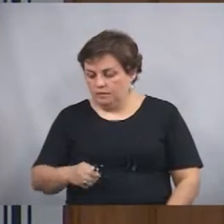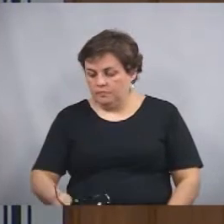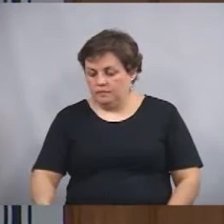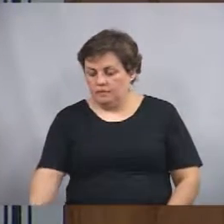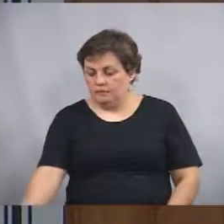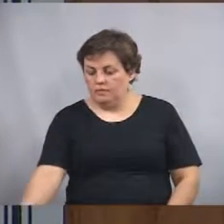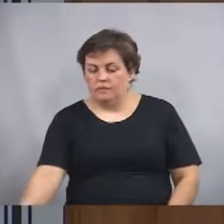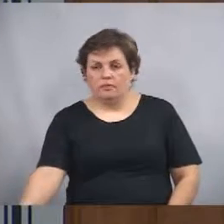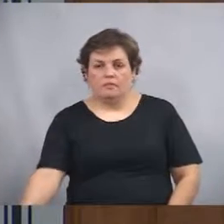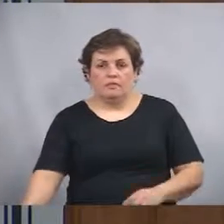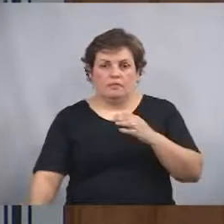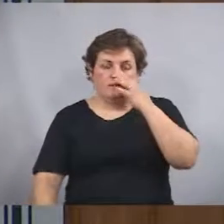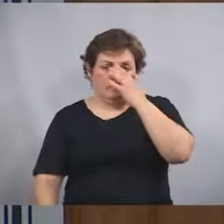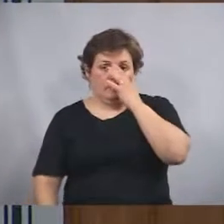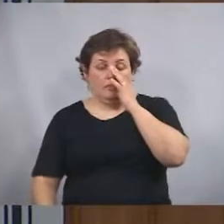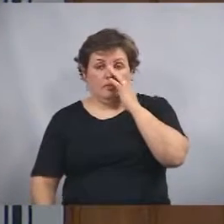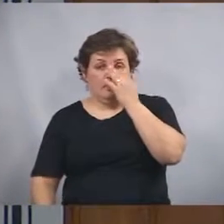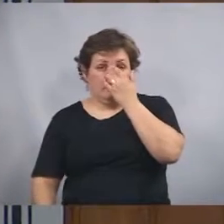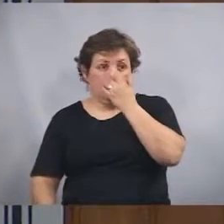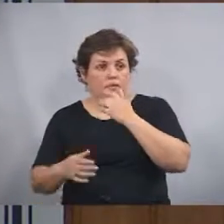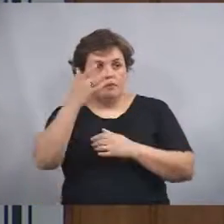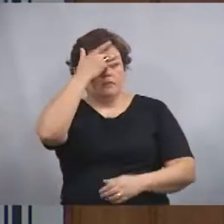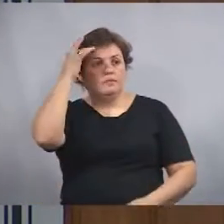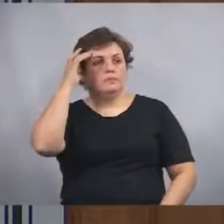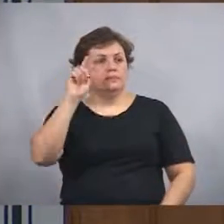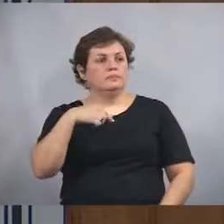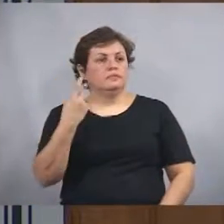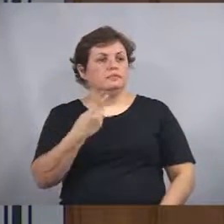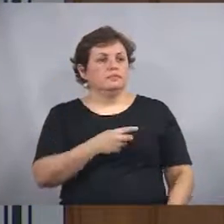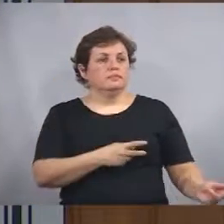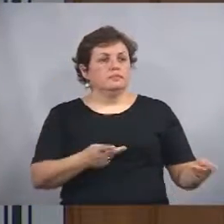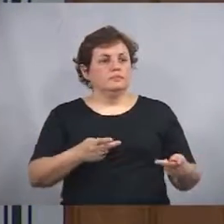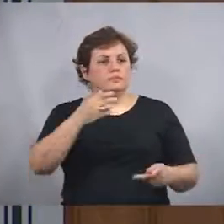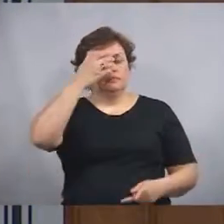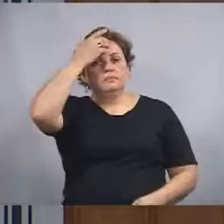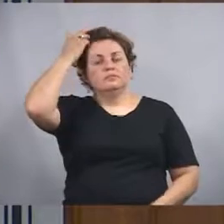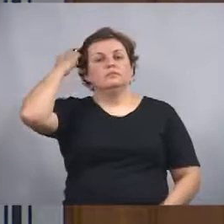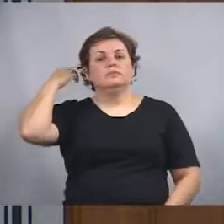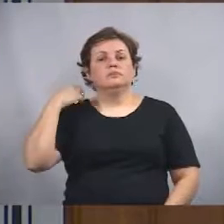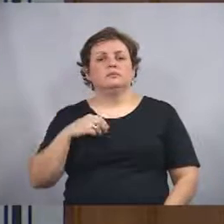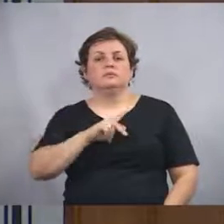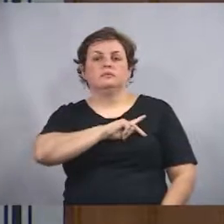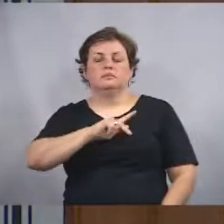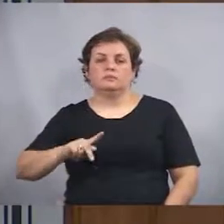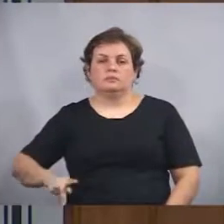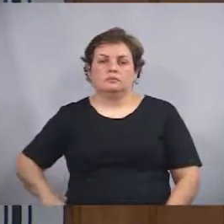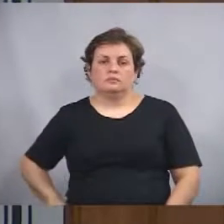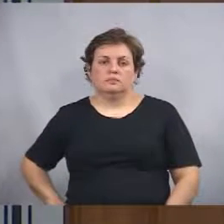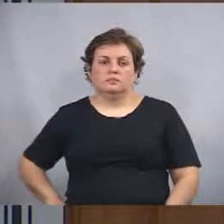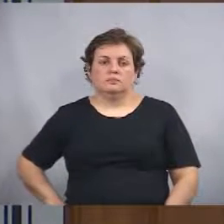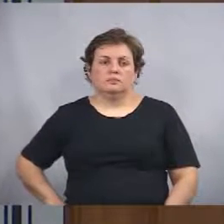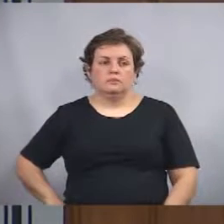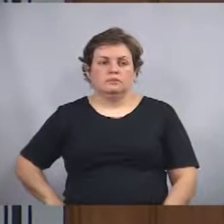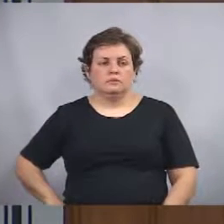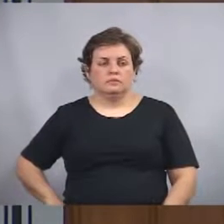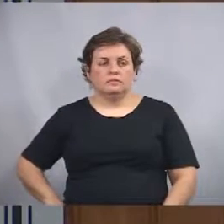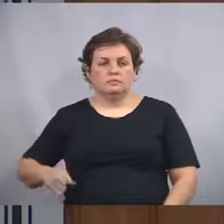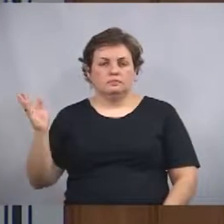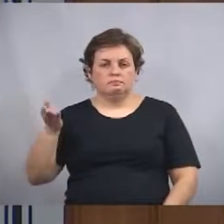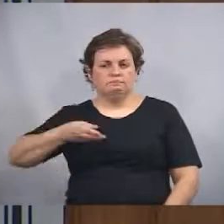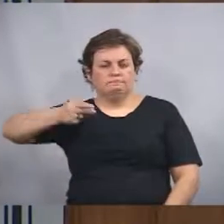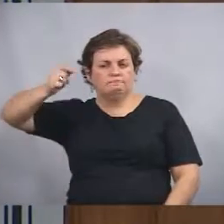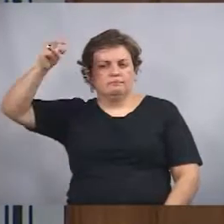os senhores que nos visitam só Presidente já há